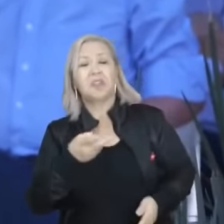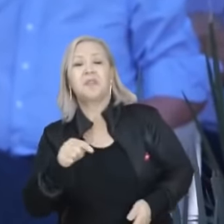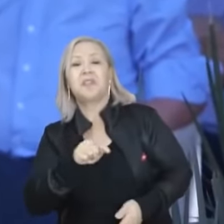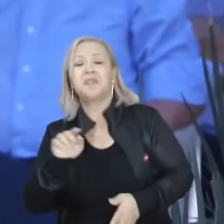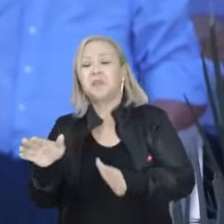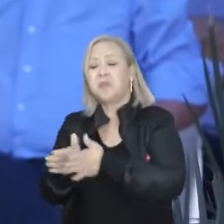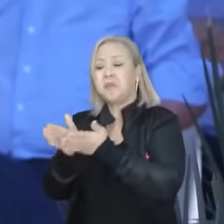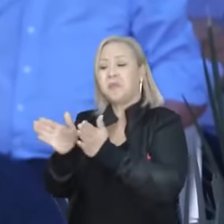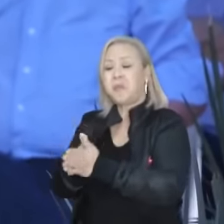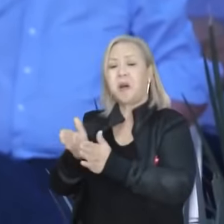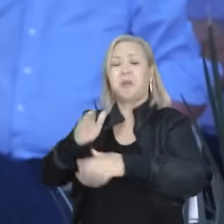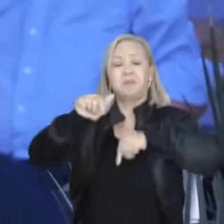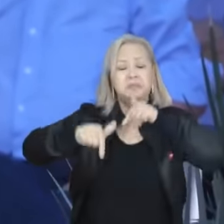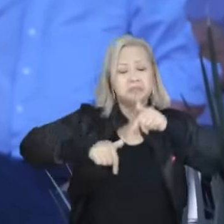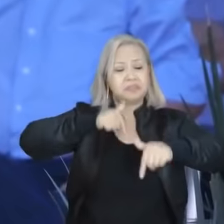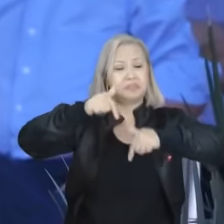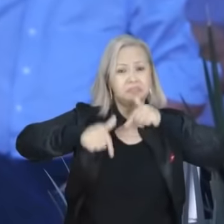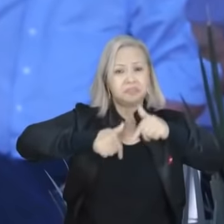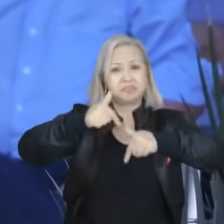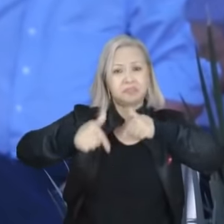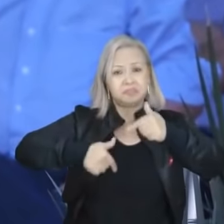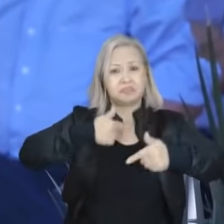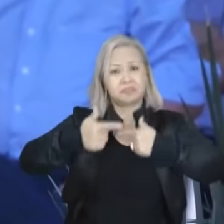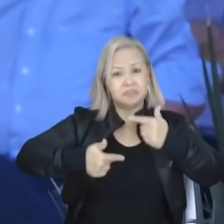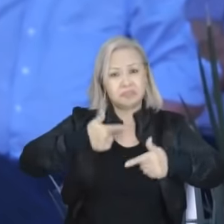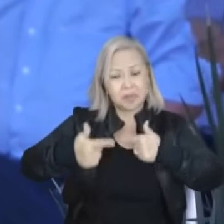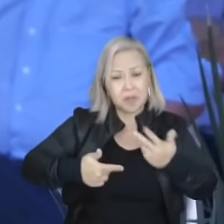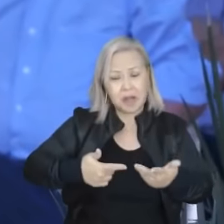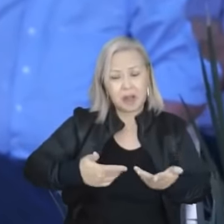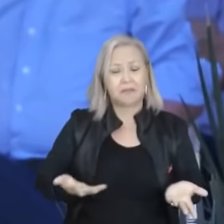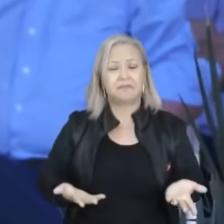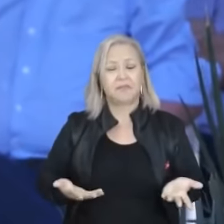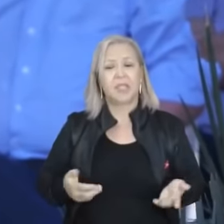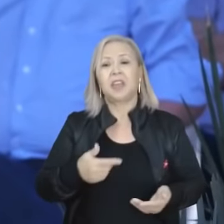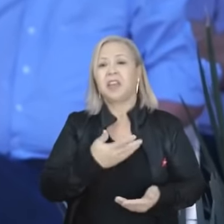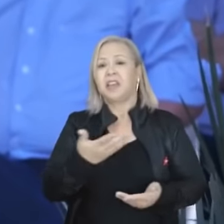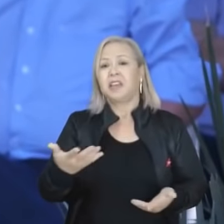trabalhava, e uma boa parte desses pobres acorrentados.